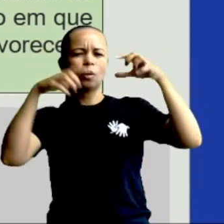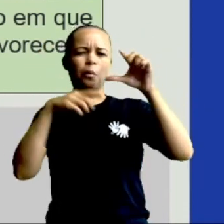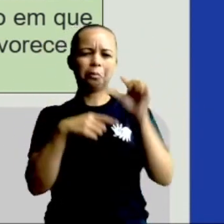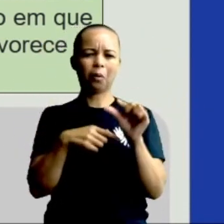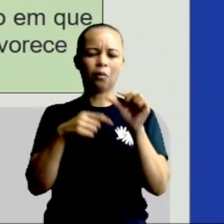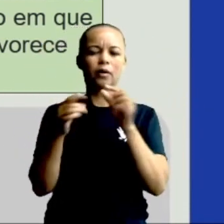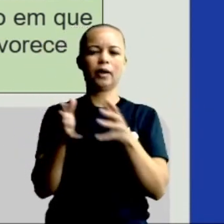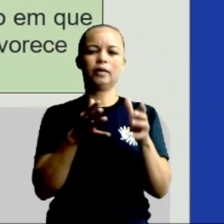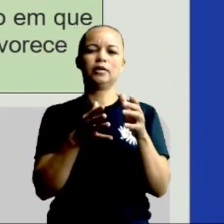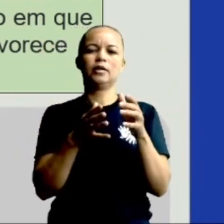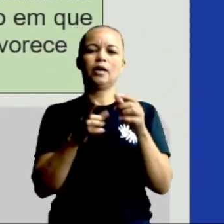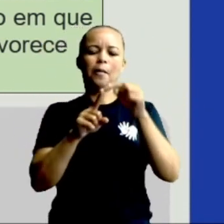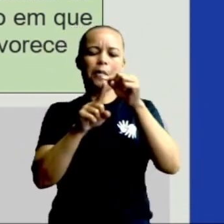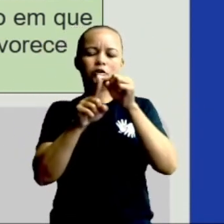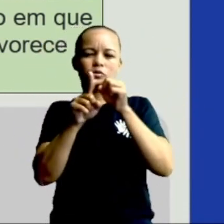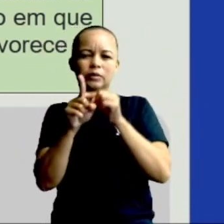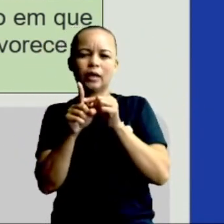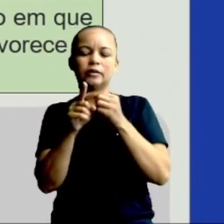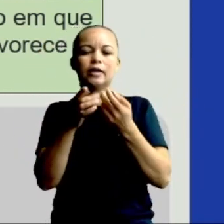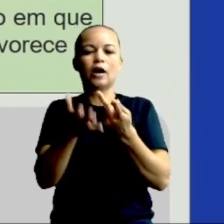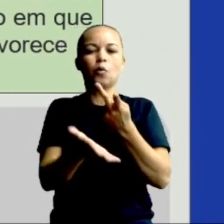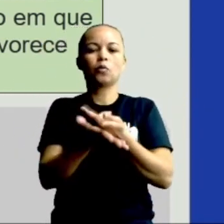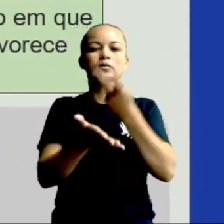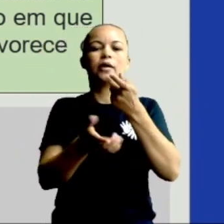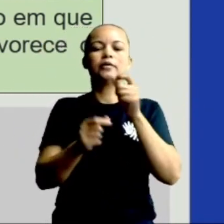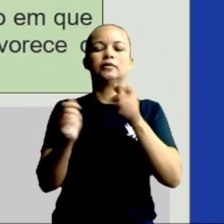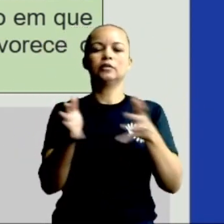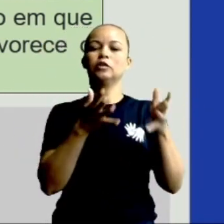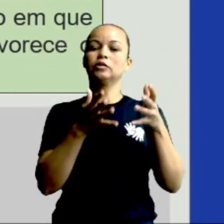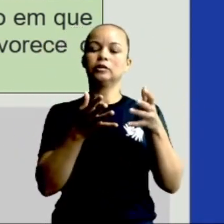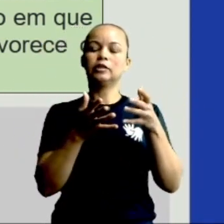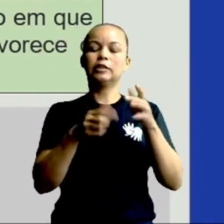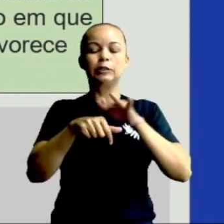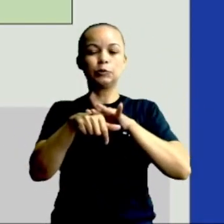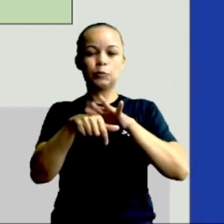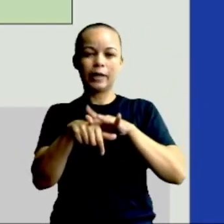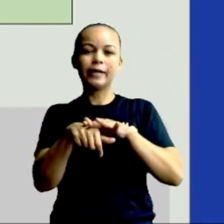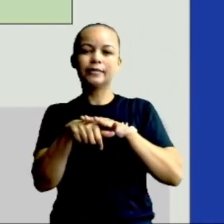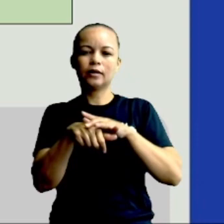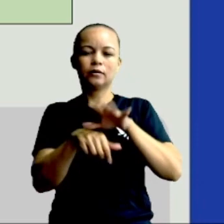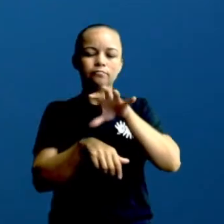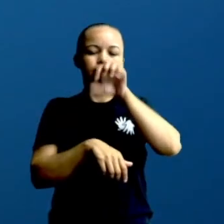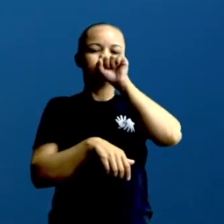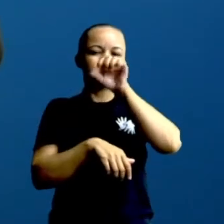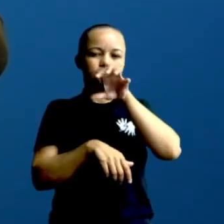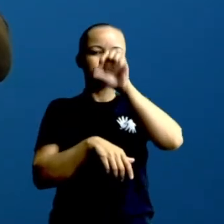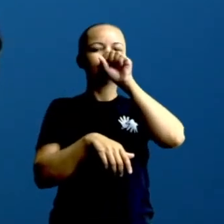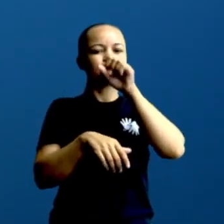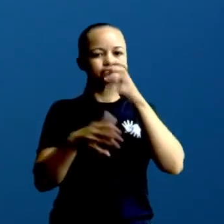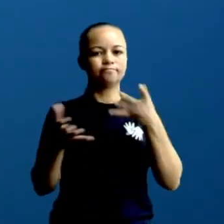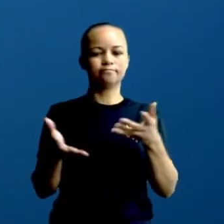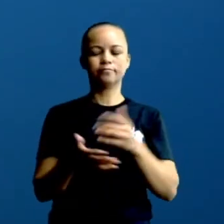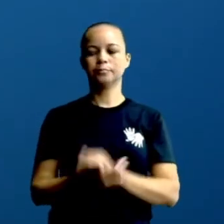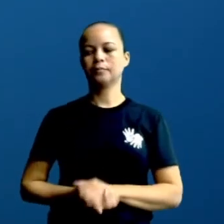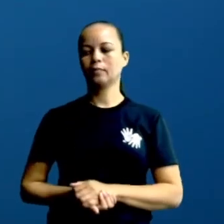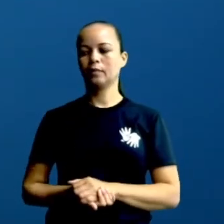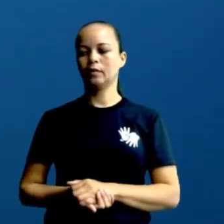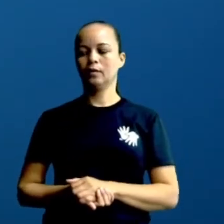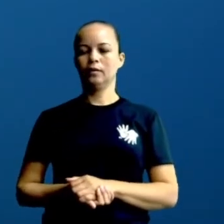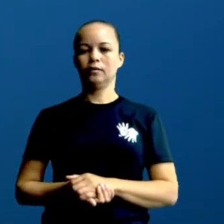e a baixa umidade, o que favorece o surgimento de doenças respiratórias. Aí vejam só, agora a gente vai